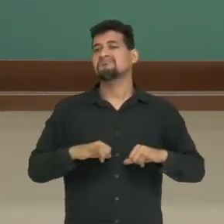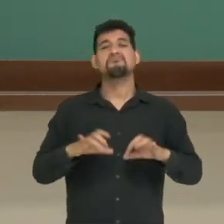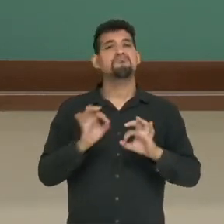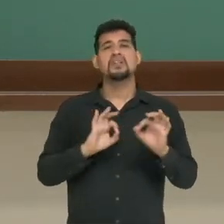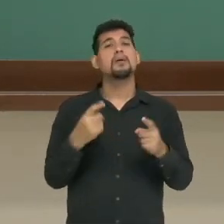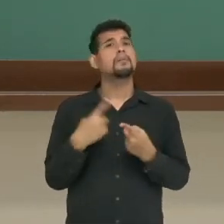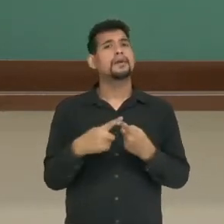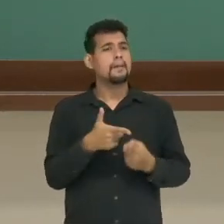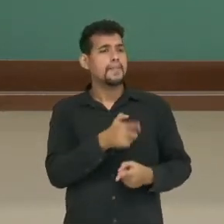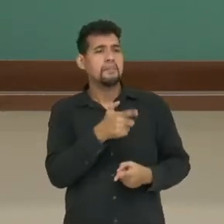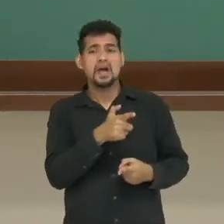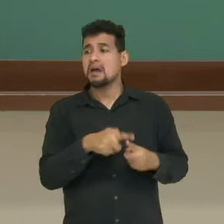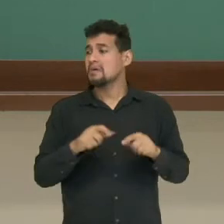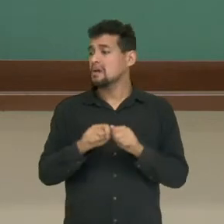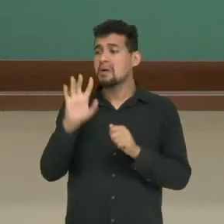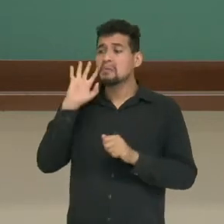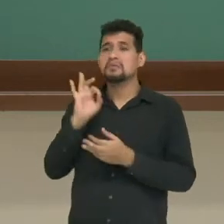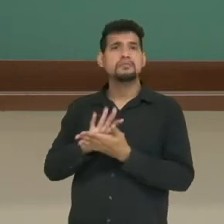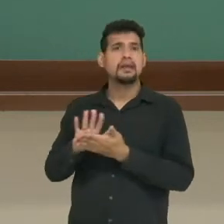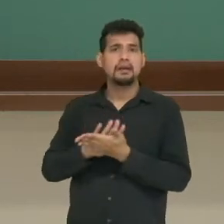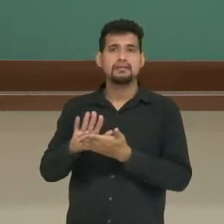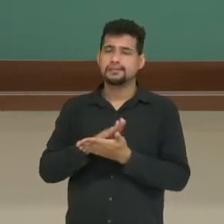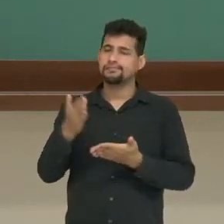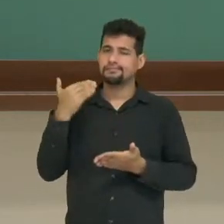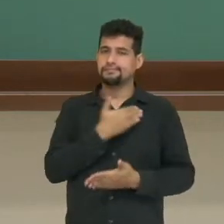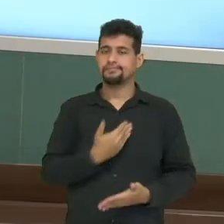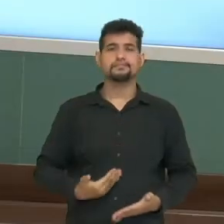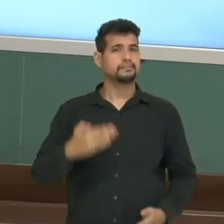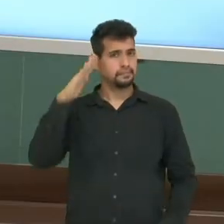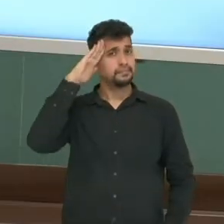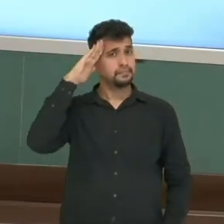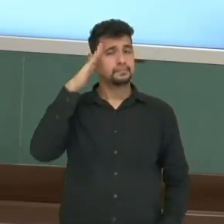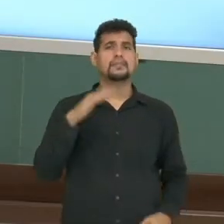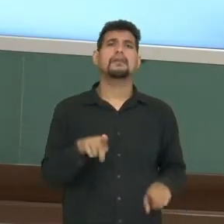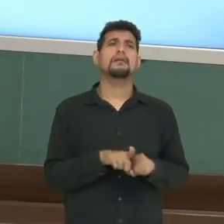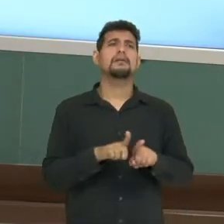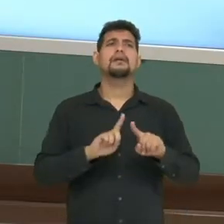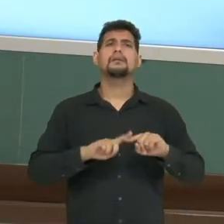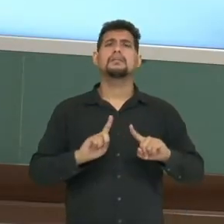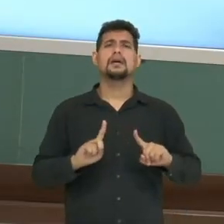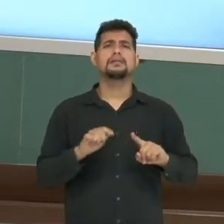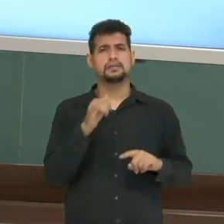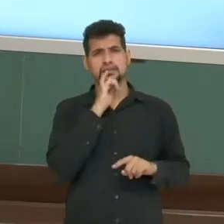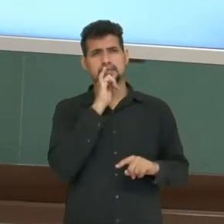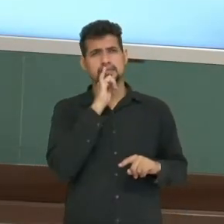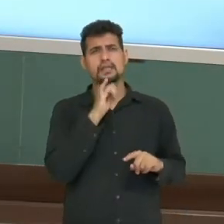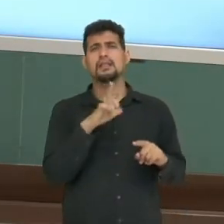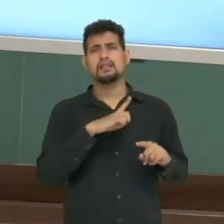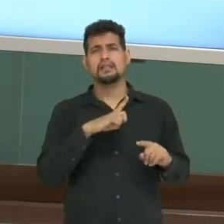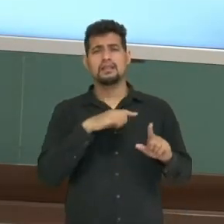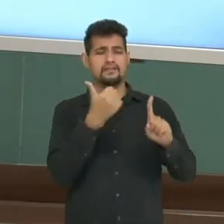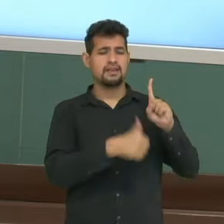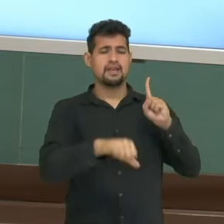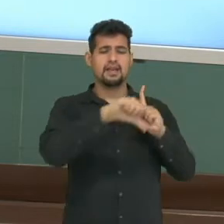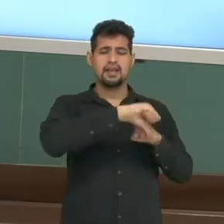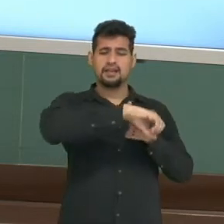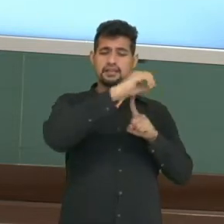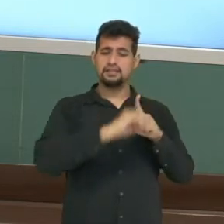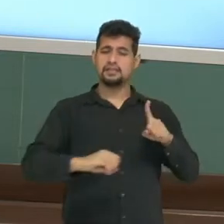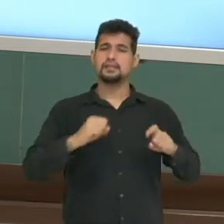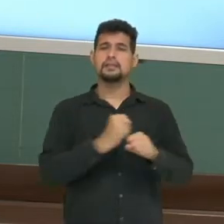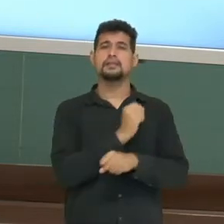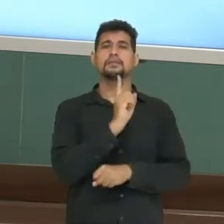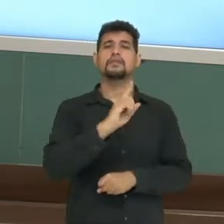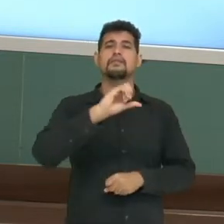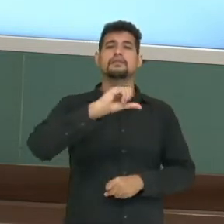de tortura durante o governo militar. Aliás, a lei da anistia, que é de